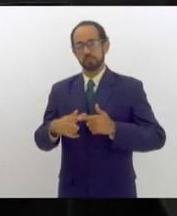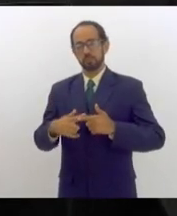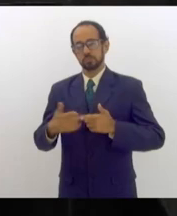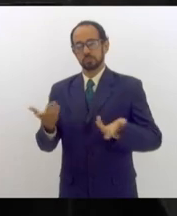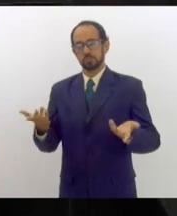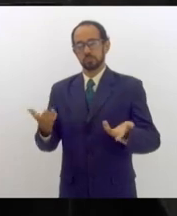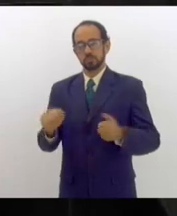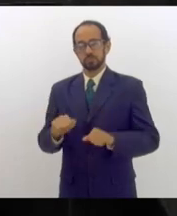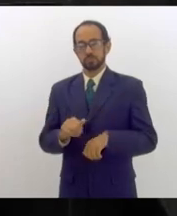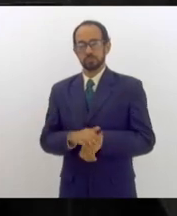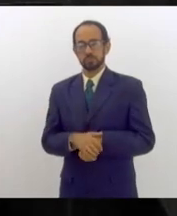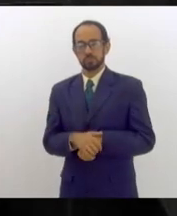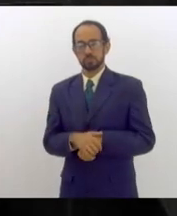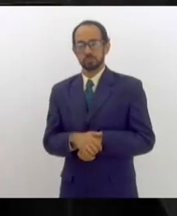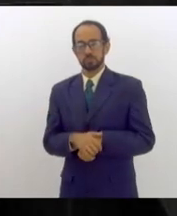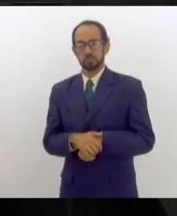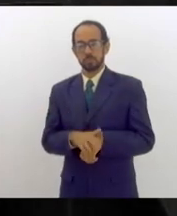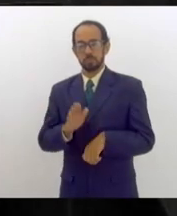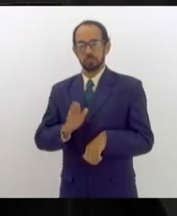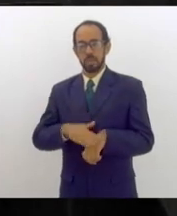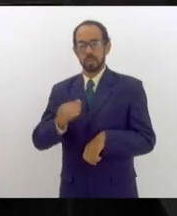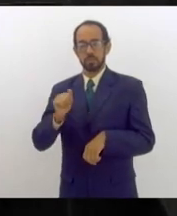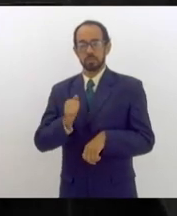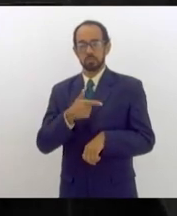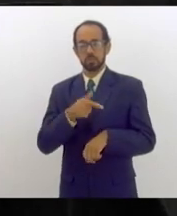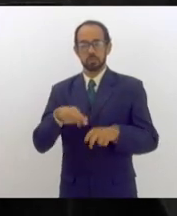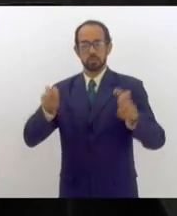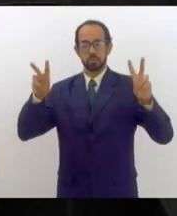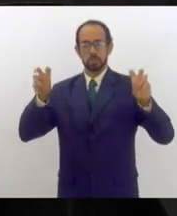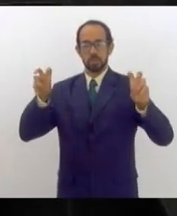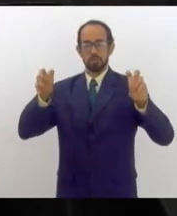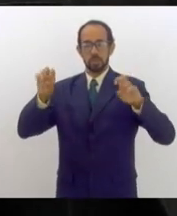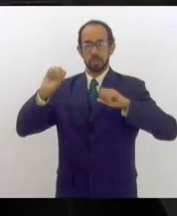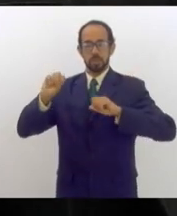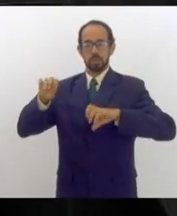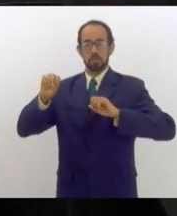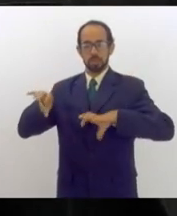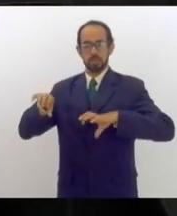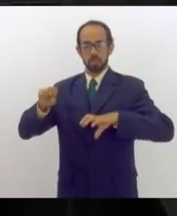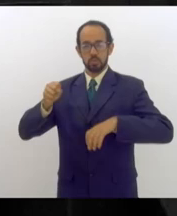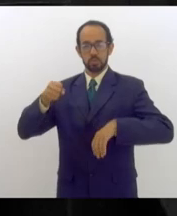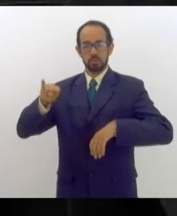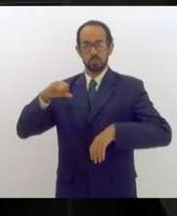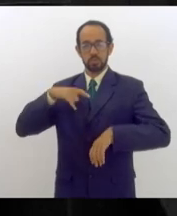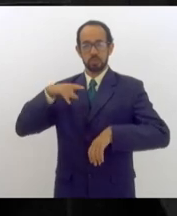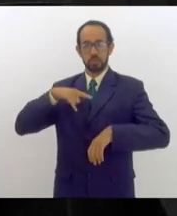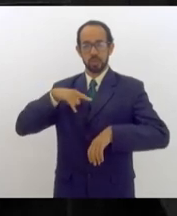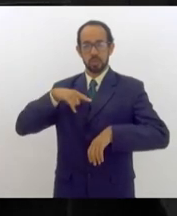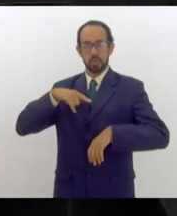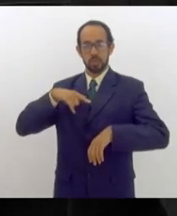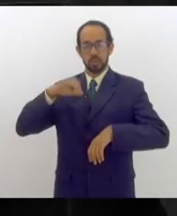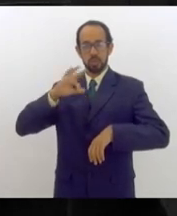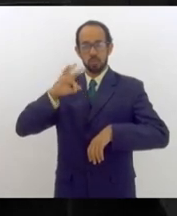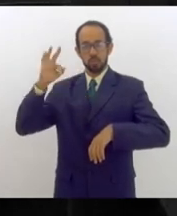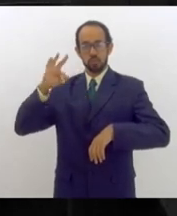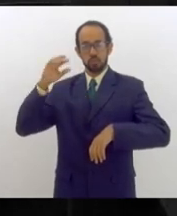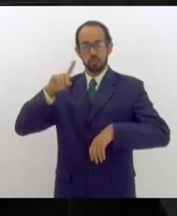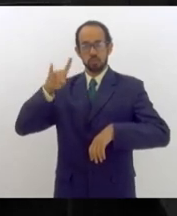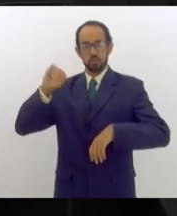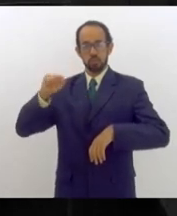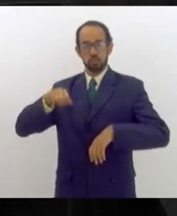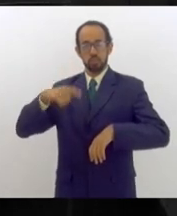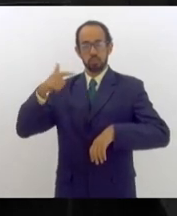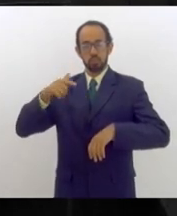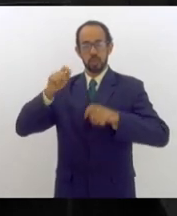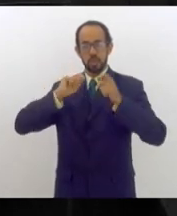mais que tem a educação se tiver um dia que não tiver notícia do jornal vou